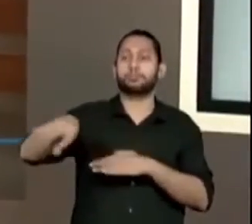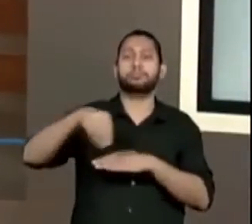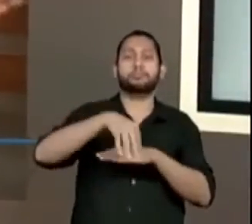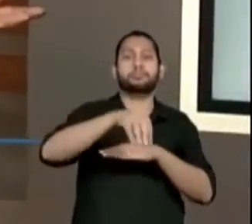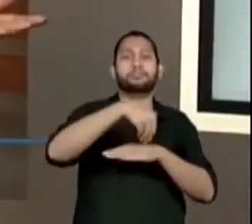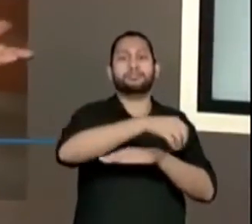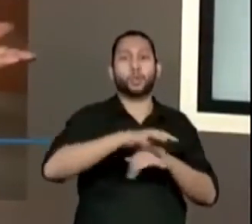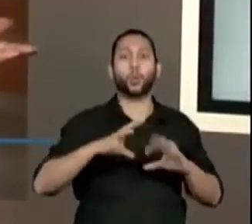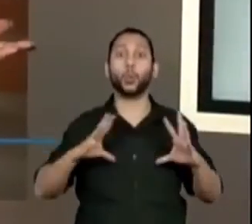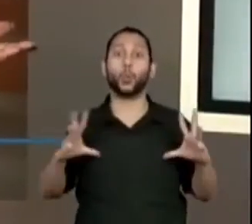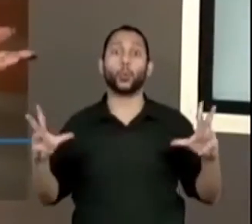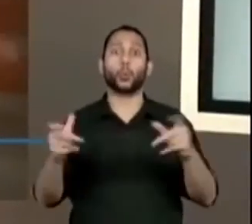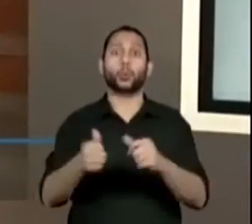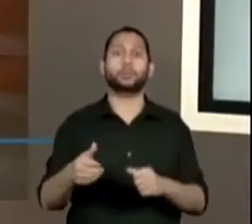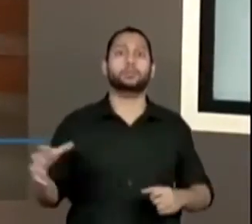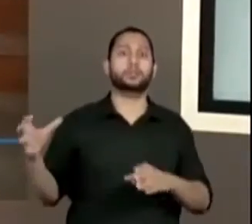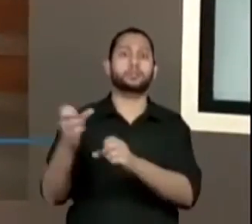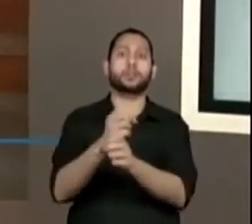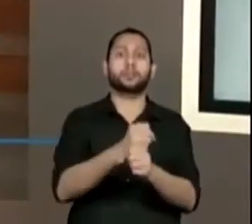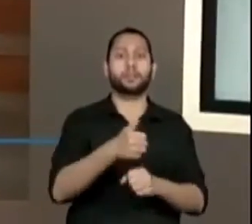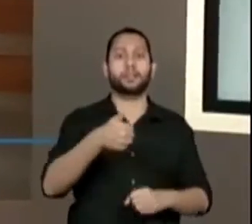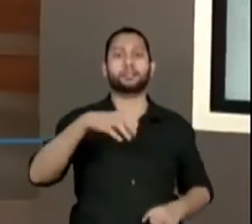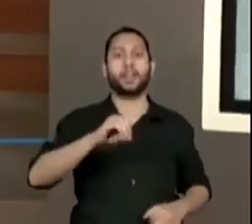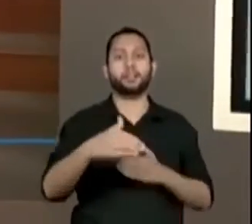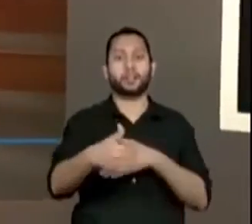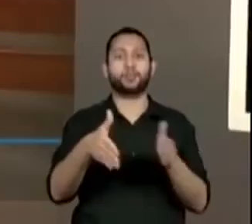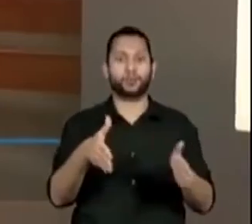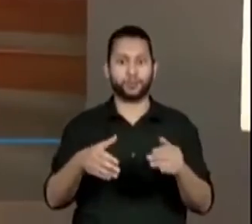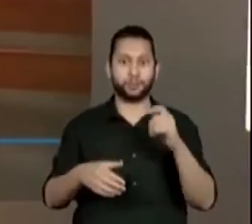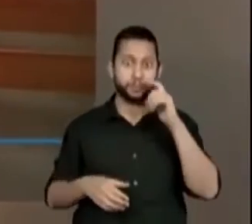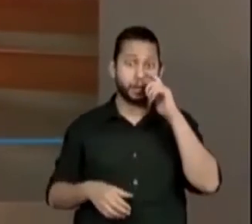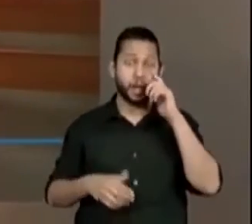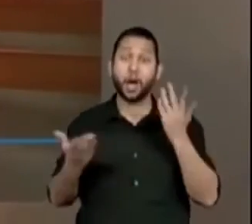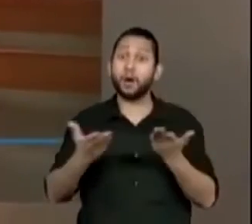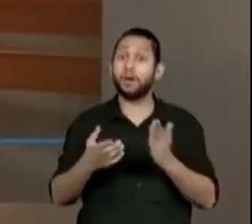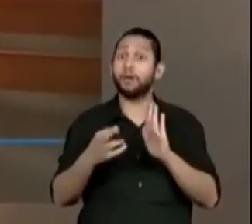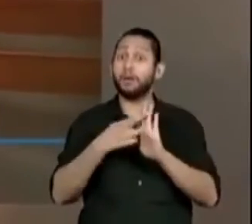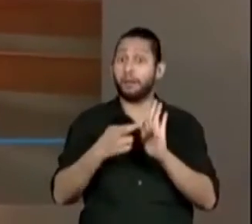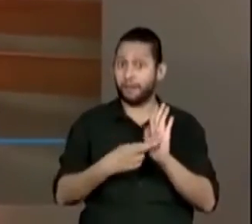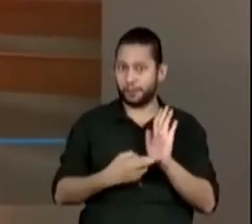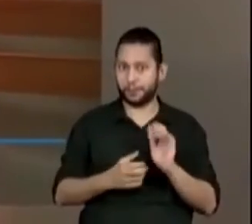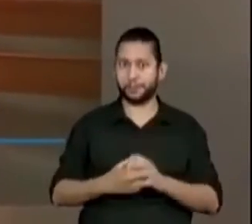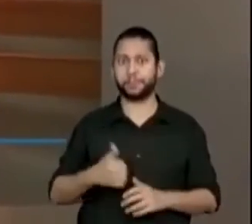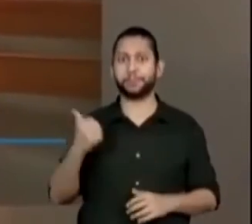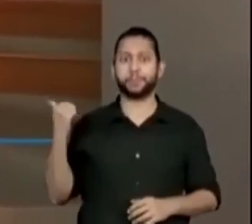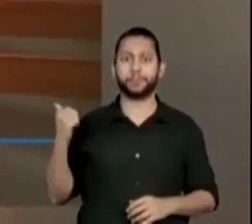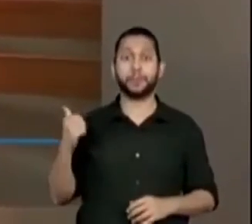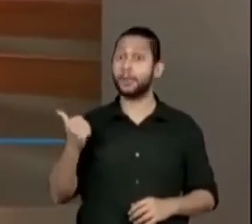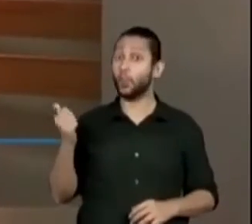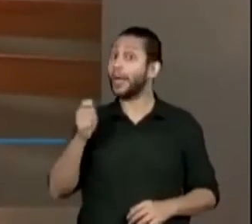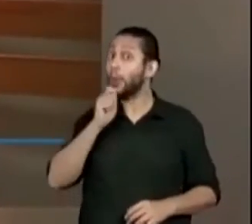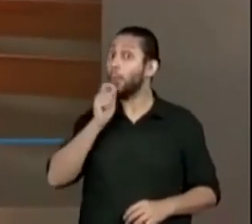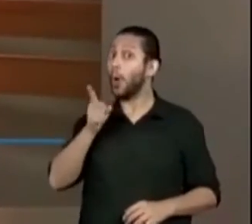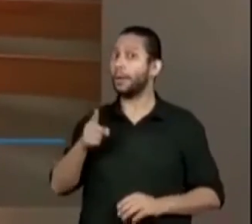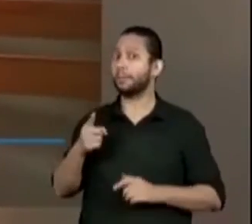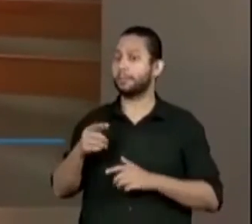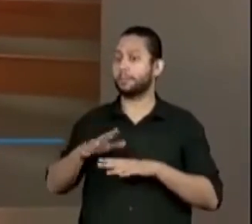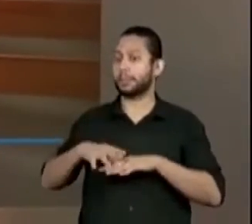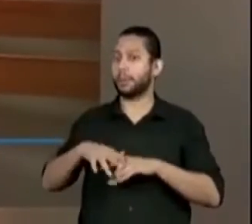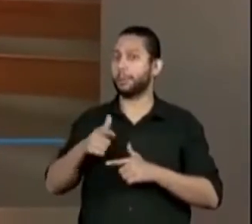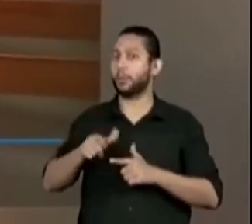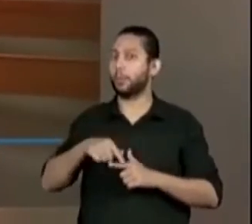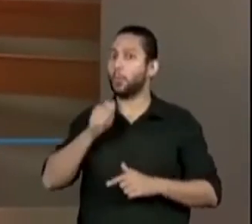ficar fugindo muito disso. E aí eu tenho algumas regrinhas aqui que eu vou falar para vocês. Primeiro, isso aqui não é um problema. Não tem uma